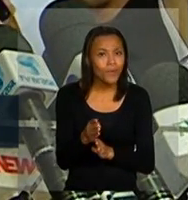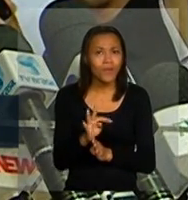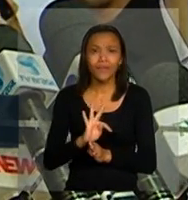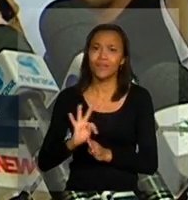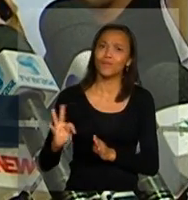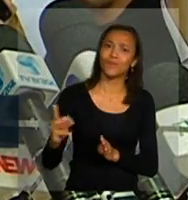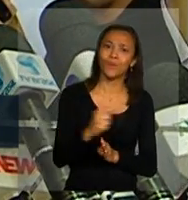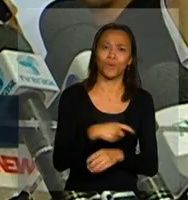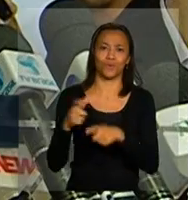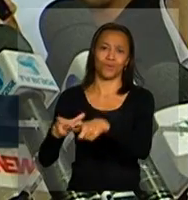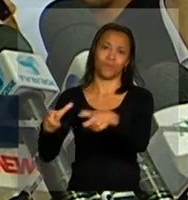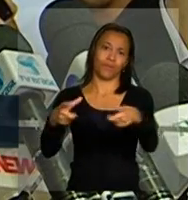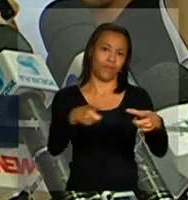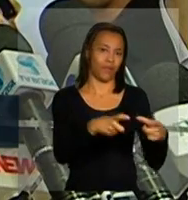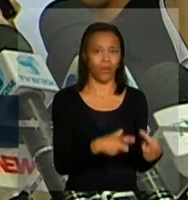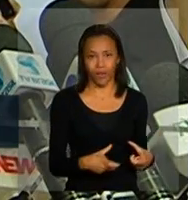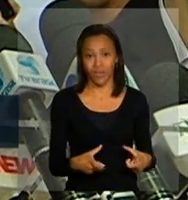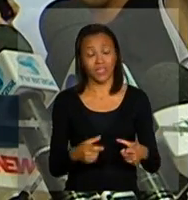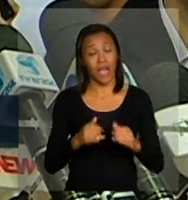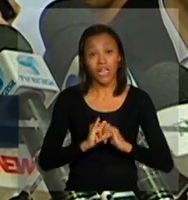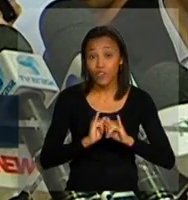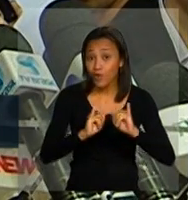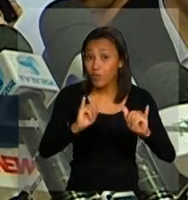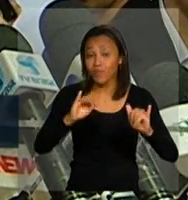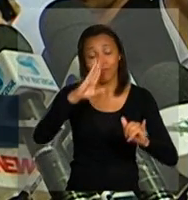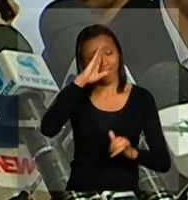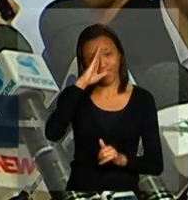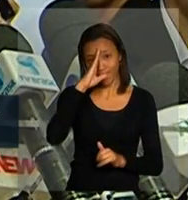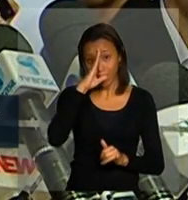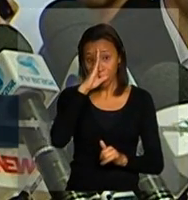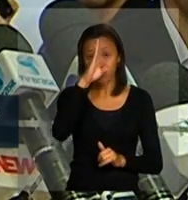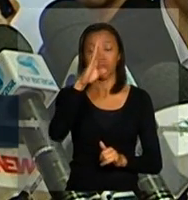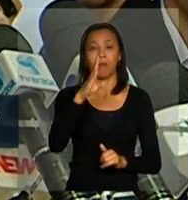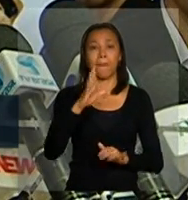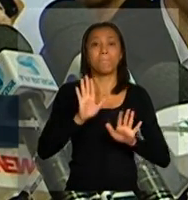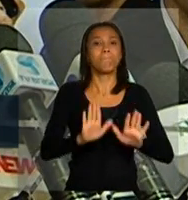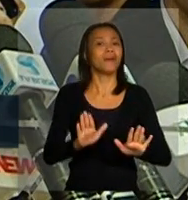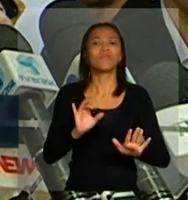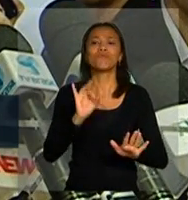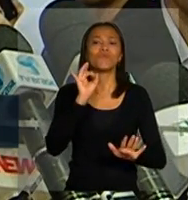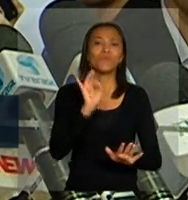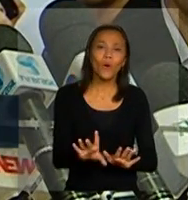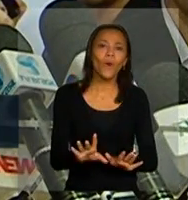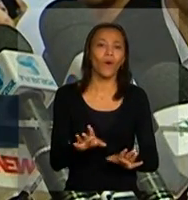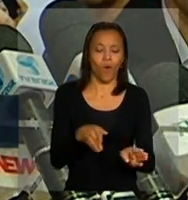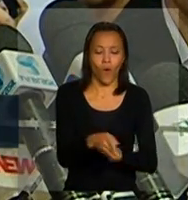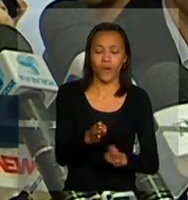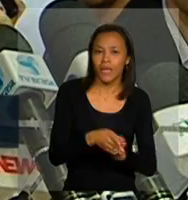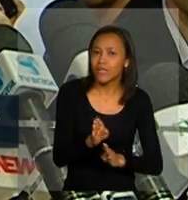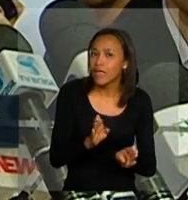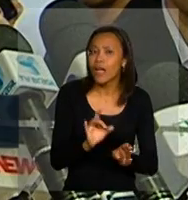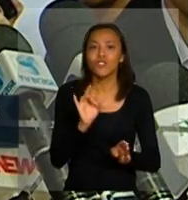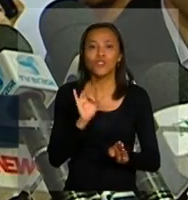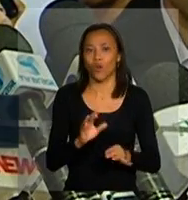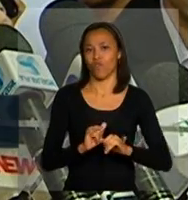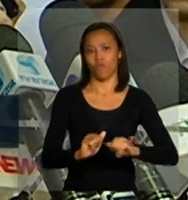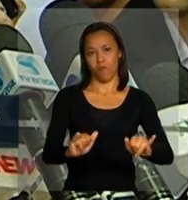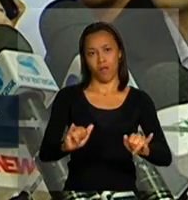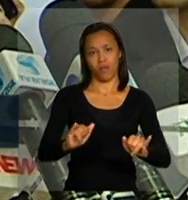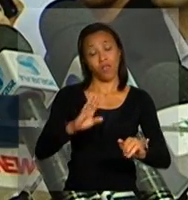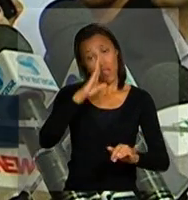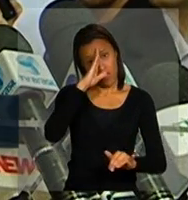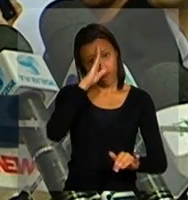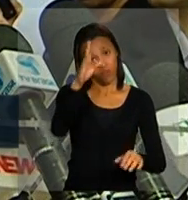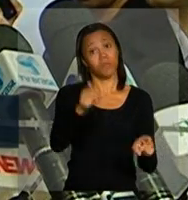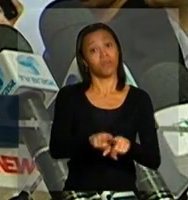os espaços. A orientação e a informação é fundamental. Agora, não basta só orientação e informação. É